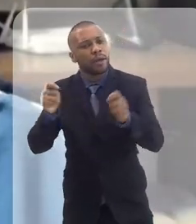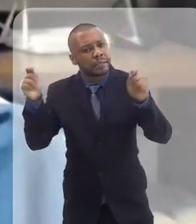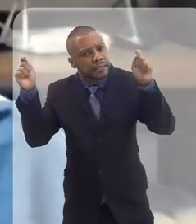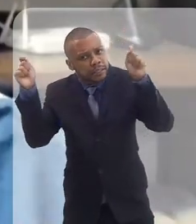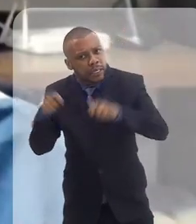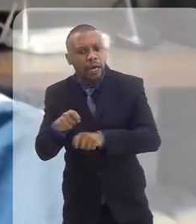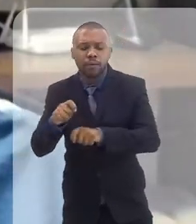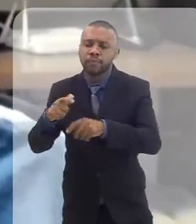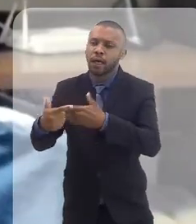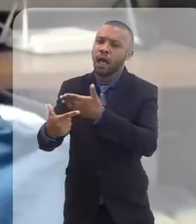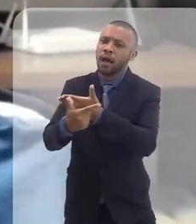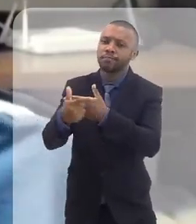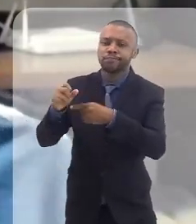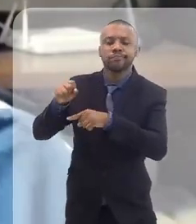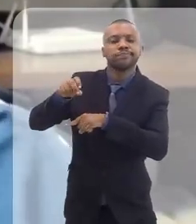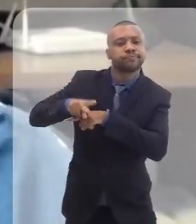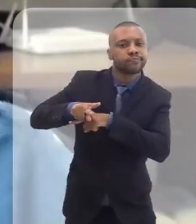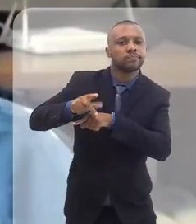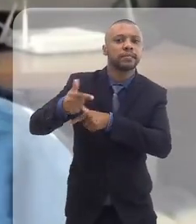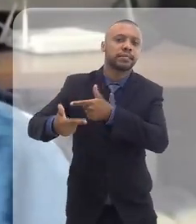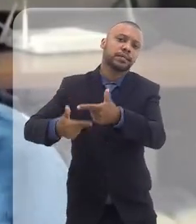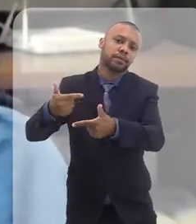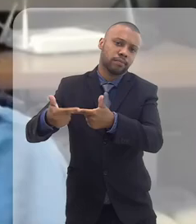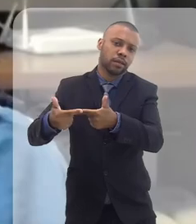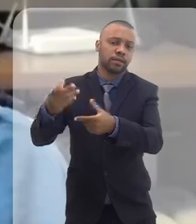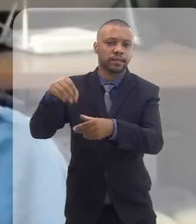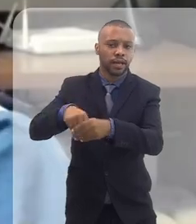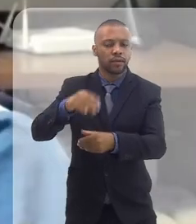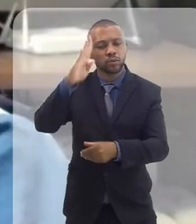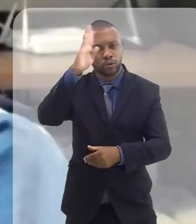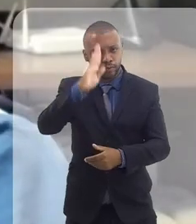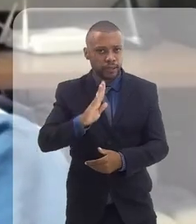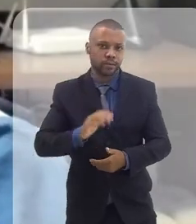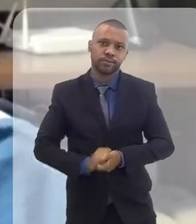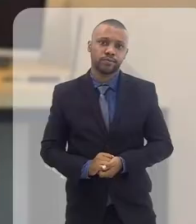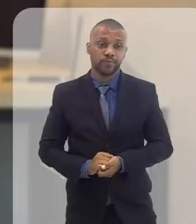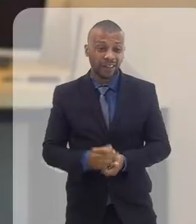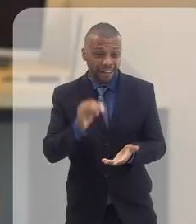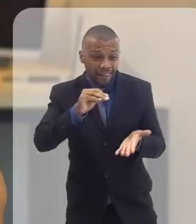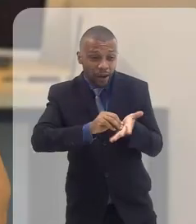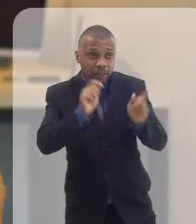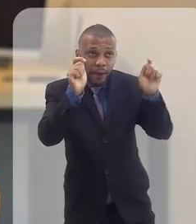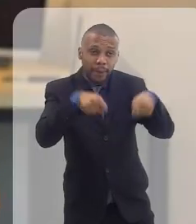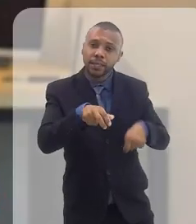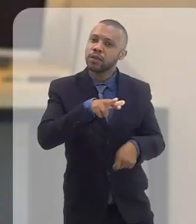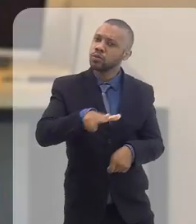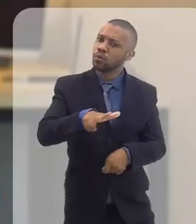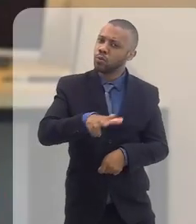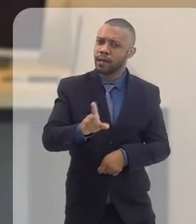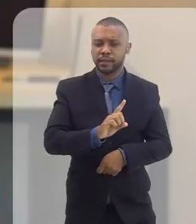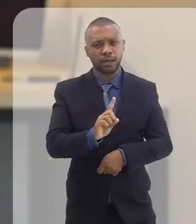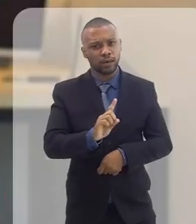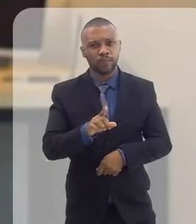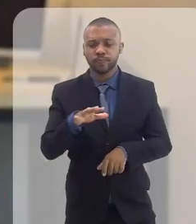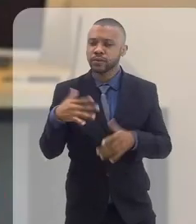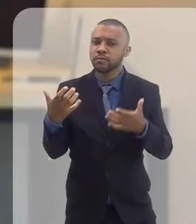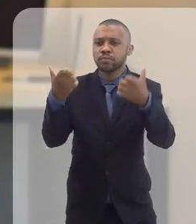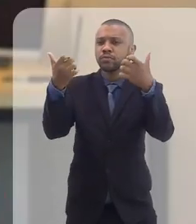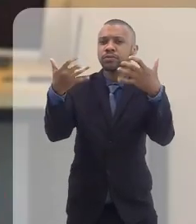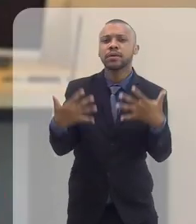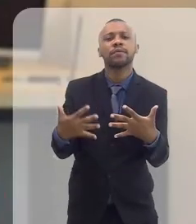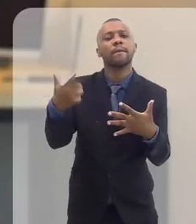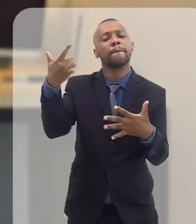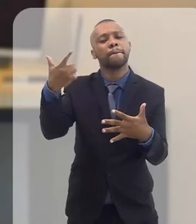que podem estar ocupando esses cargos no nosso Brasil. Não é falta de capacidade, né? E